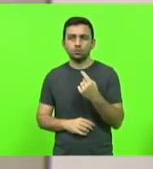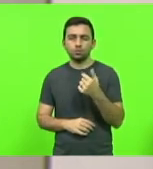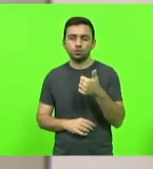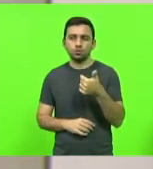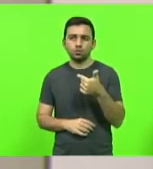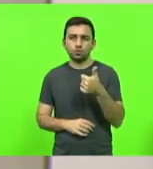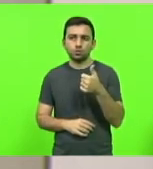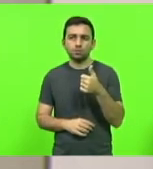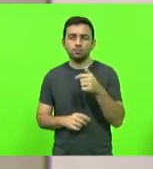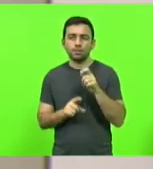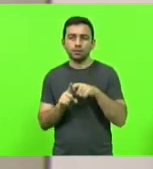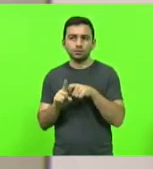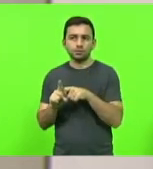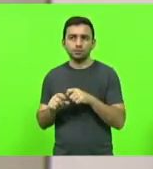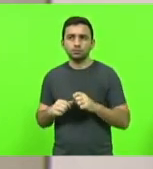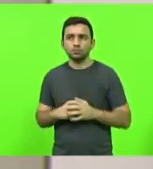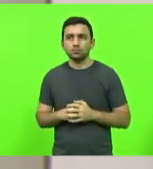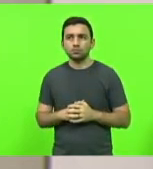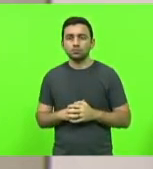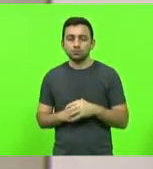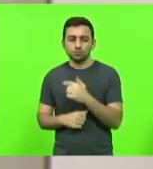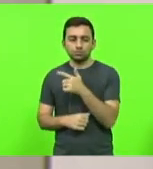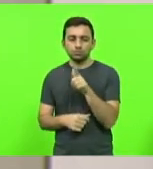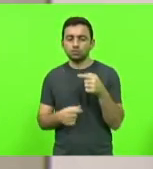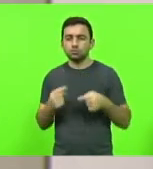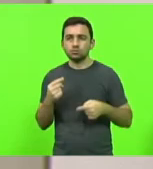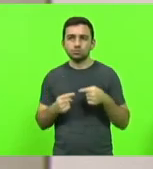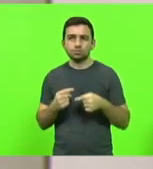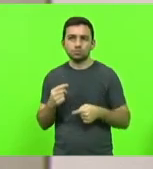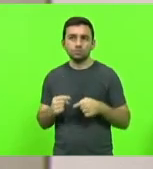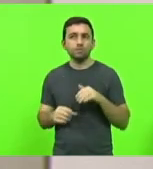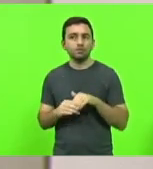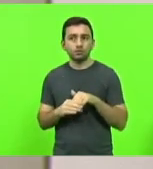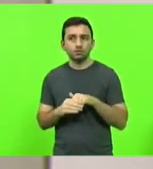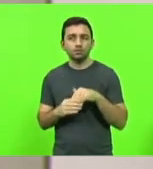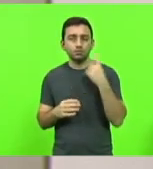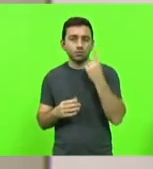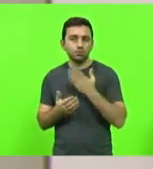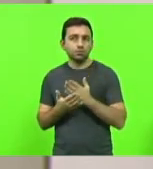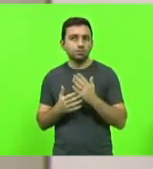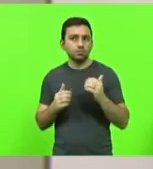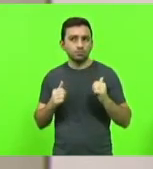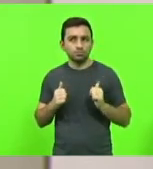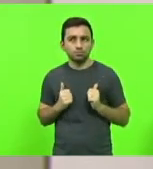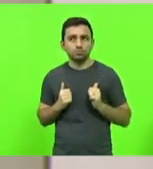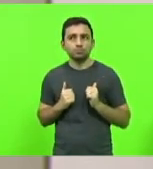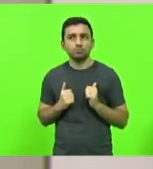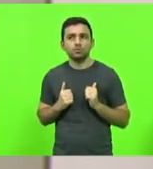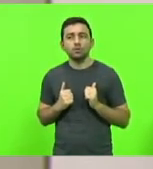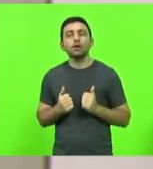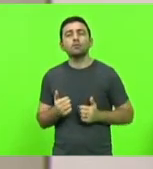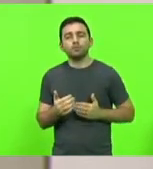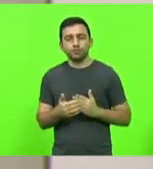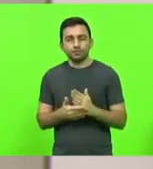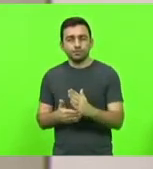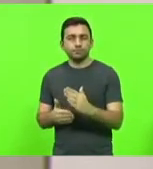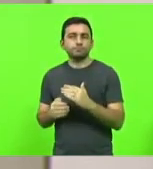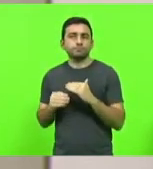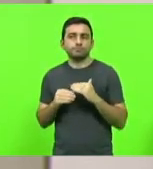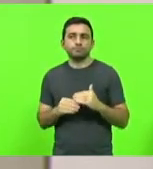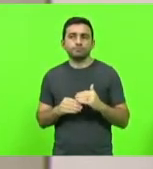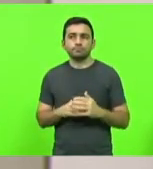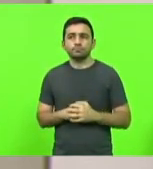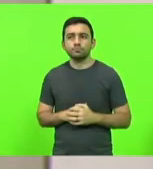discussão. Não havendo quem queira discutir, em votação, deputados que aprovam permaneçam como se encontram. Aprovado por